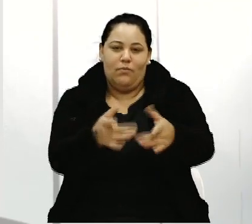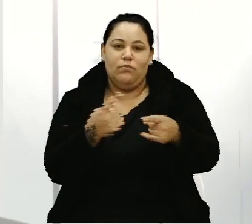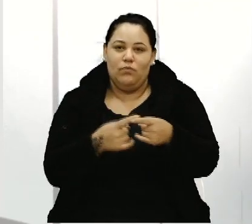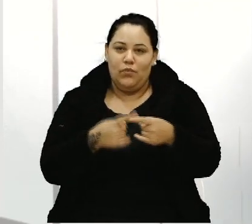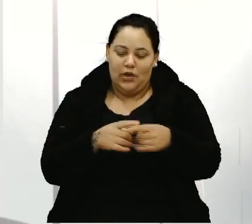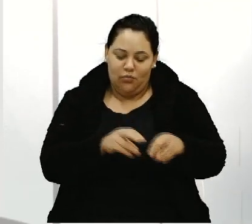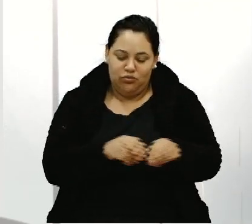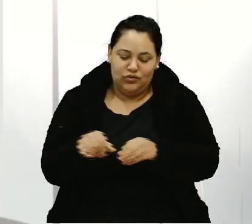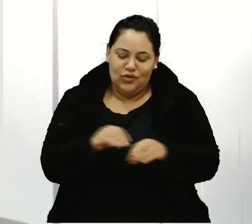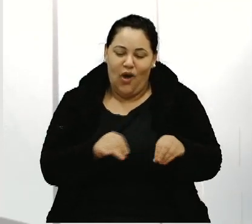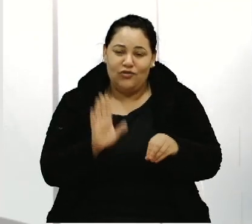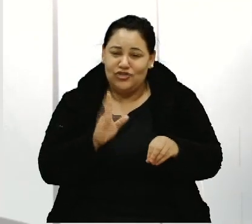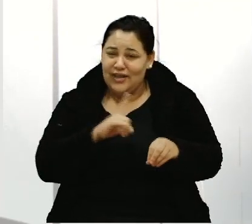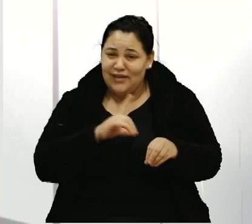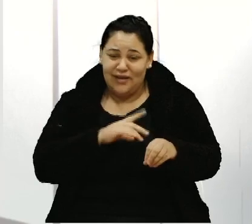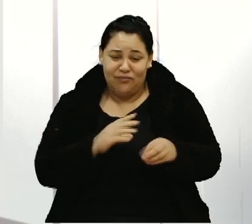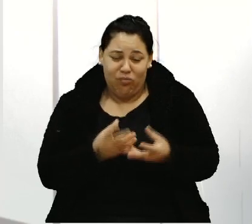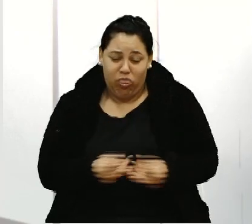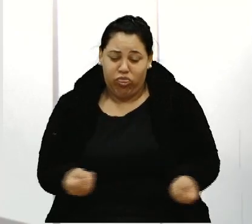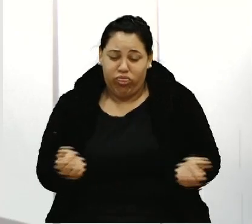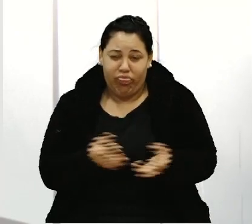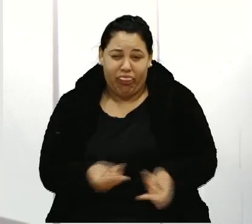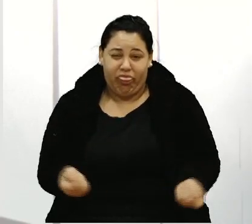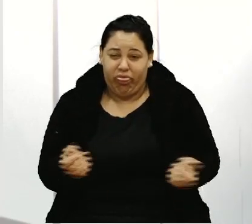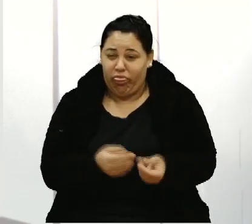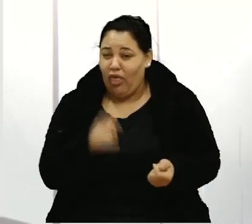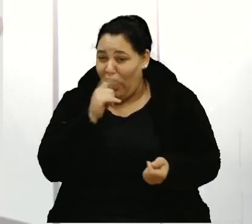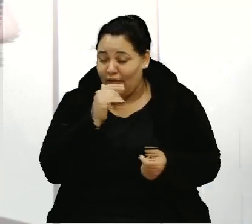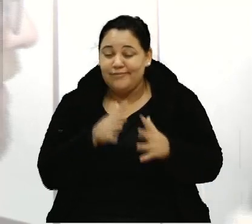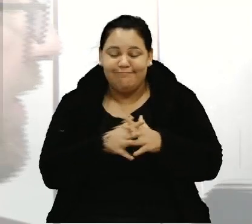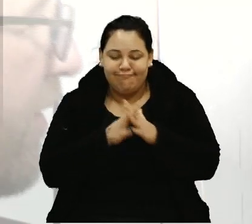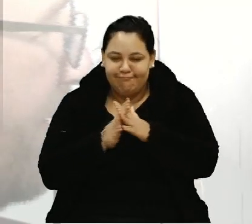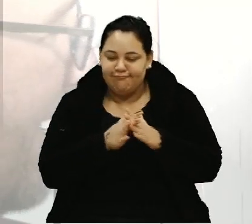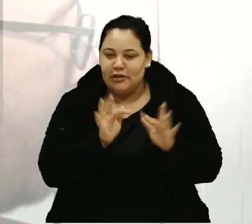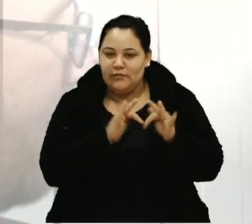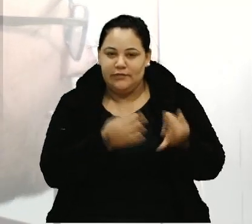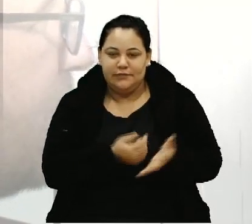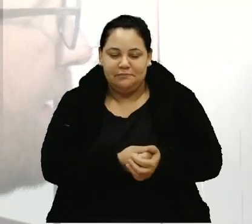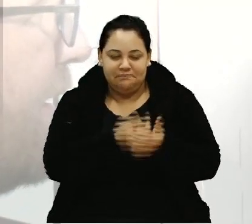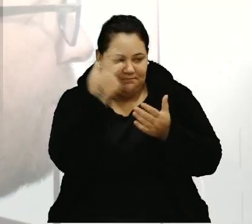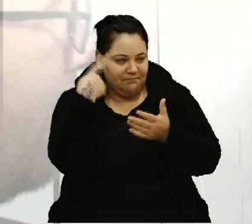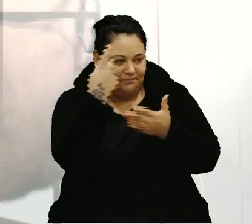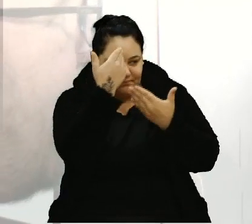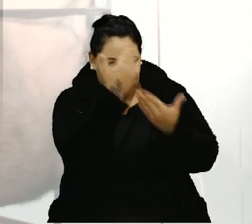todo encharcado, né? Então está ficando bem complicado para aquelas famílias. Vereador,